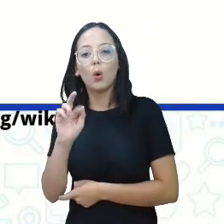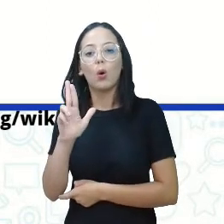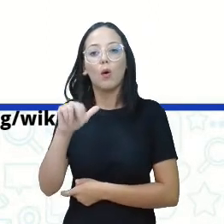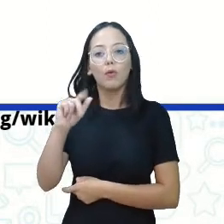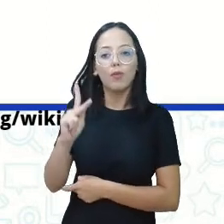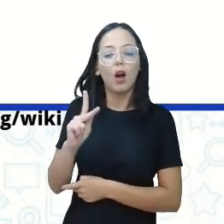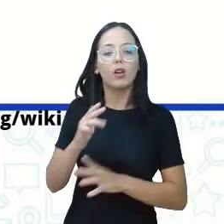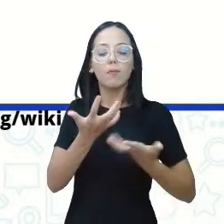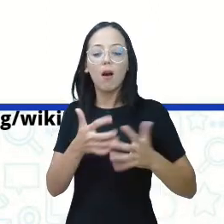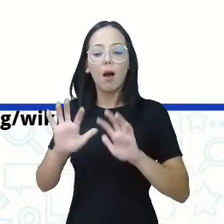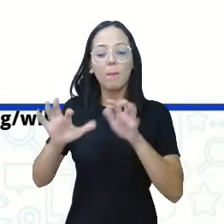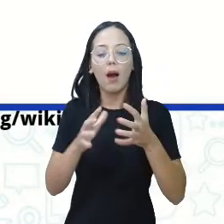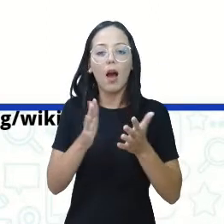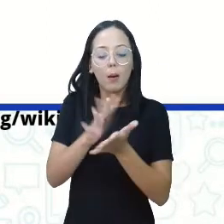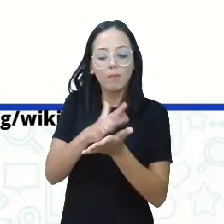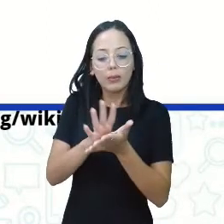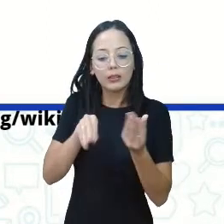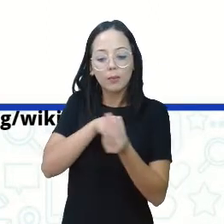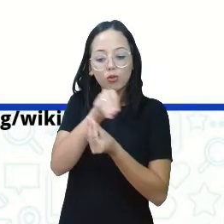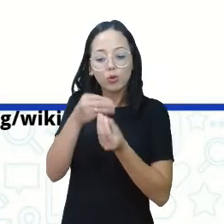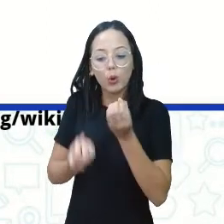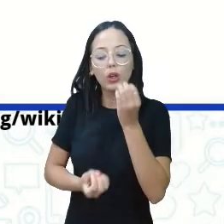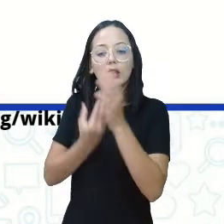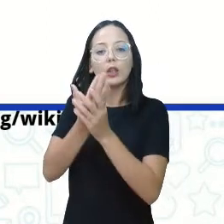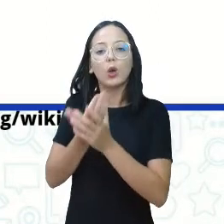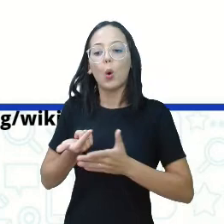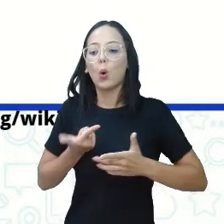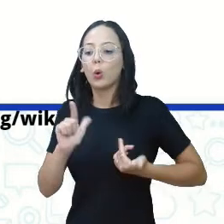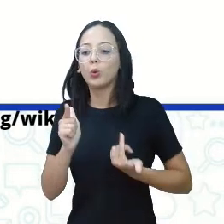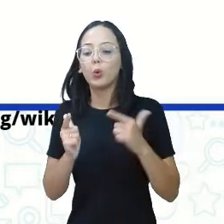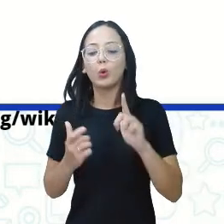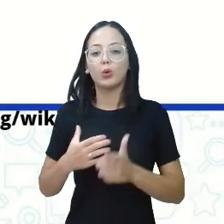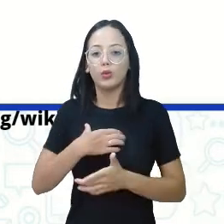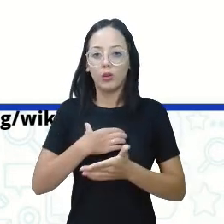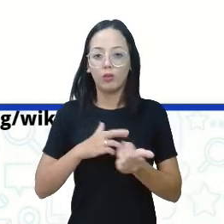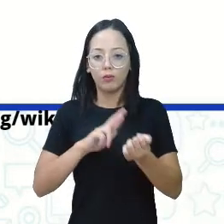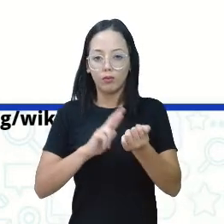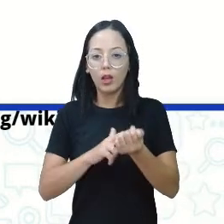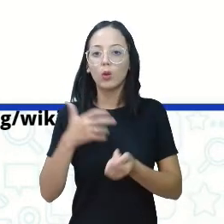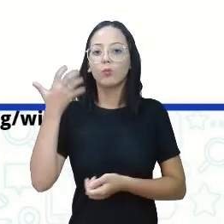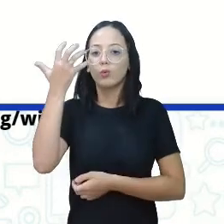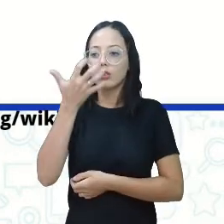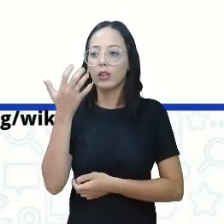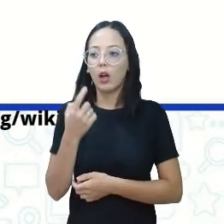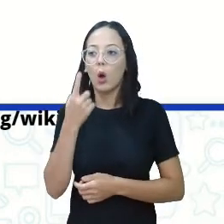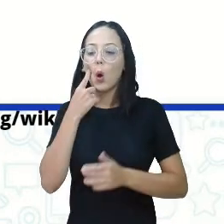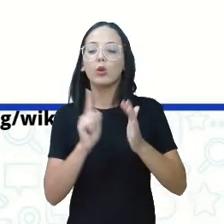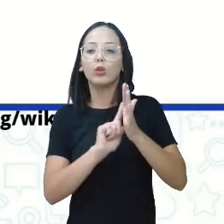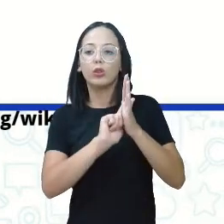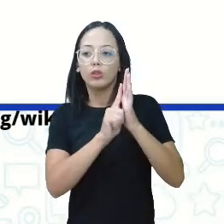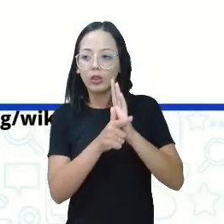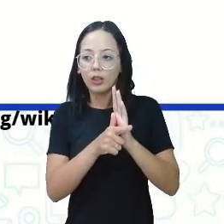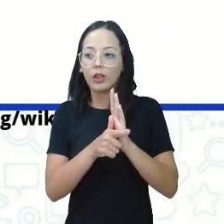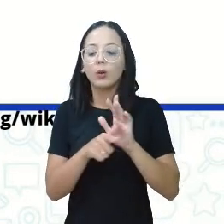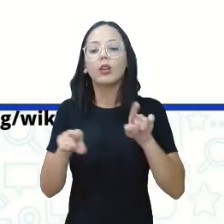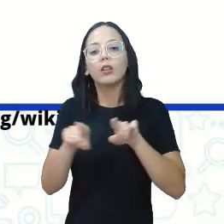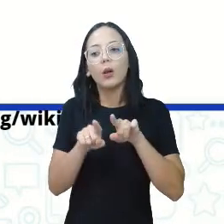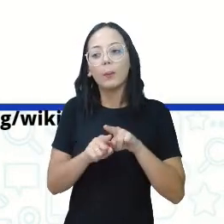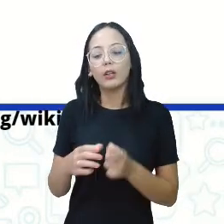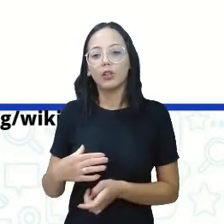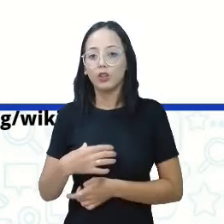o samba, aí misturou, aí deu origem a outros estilos, tá? Gênero música popular,